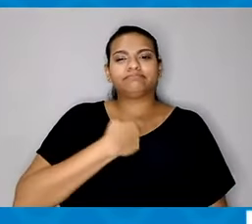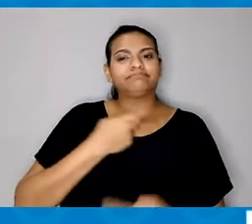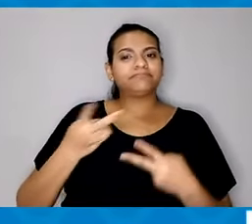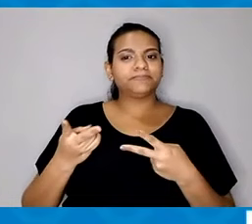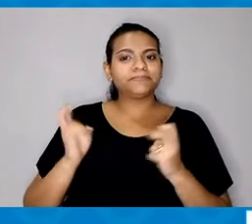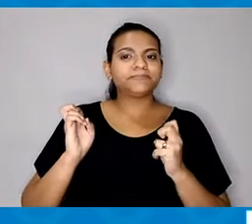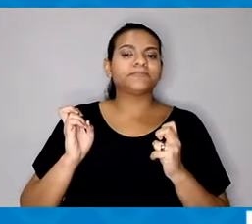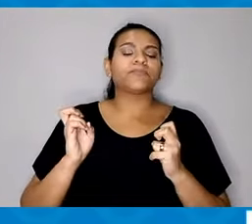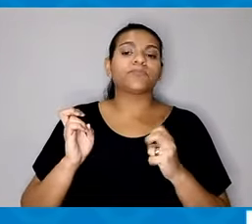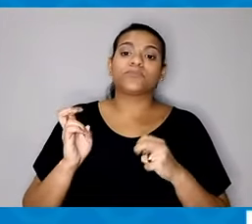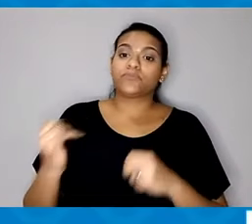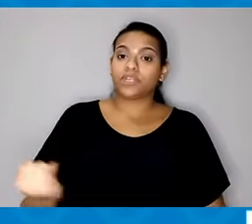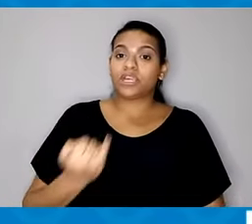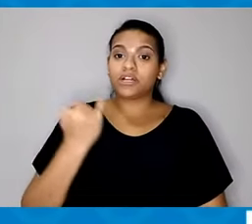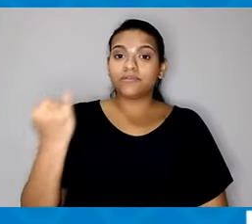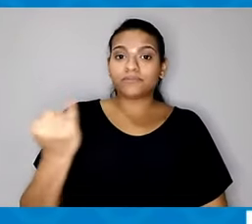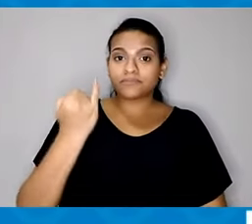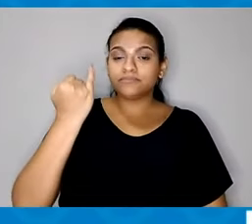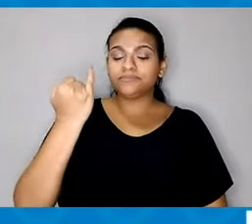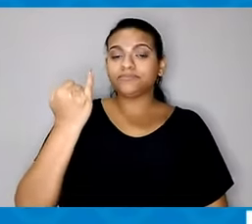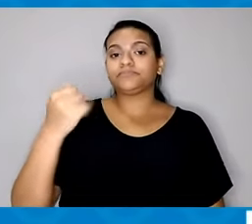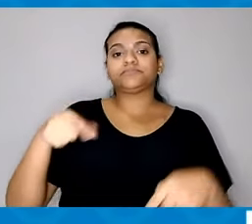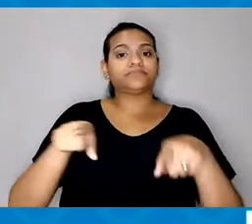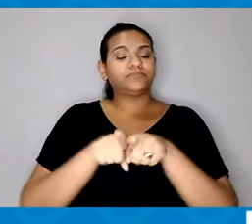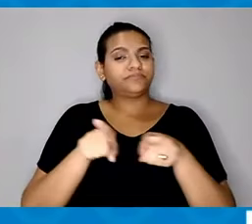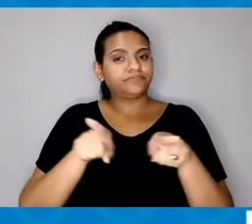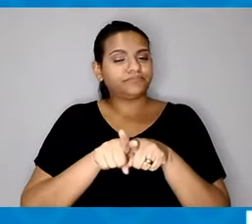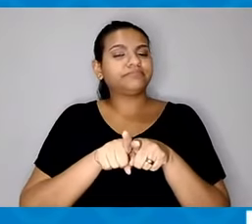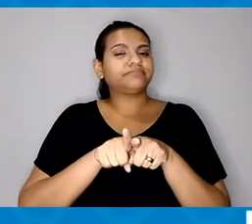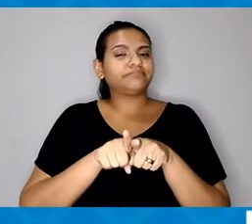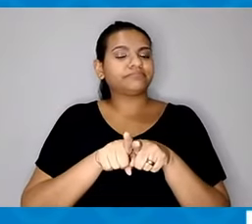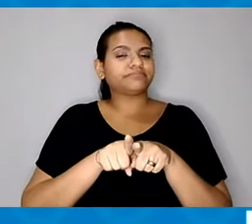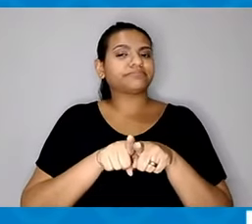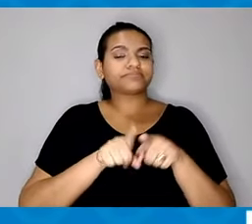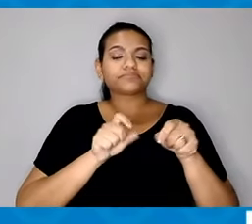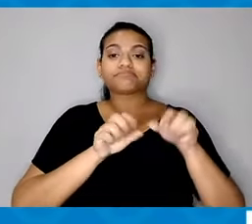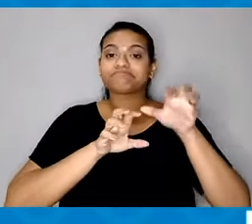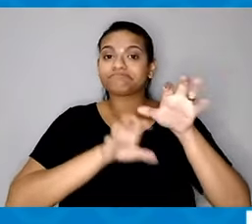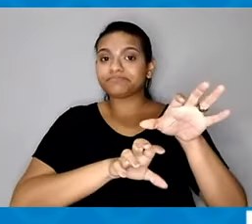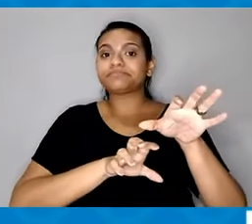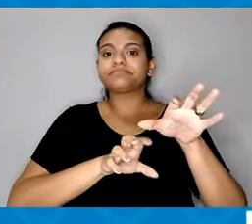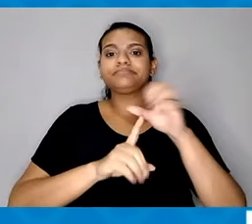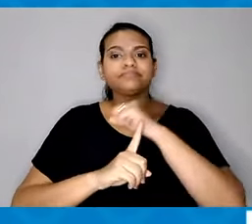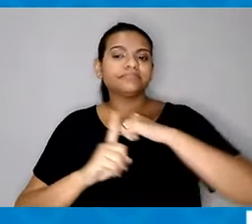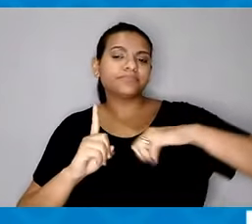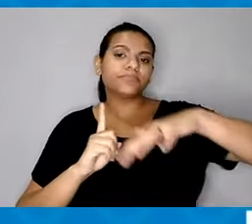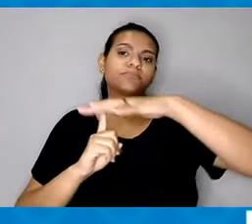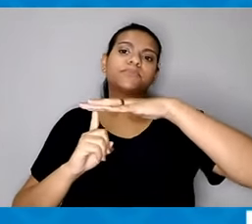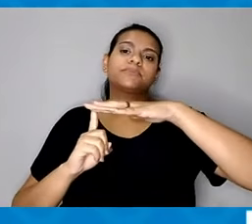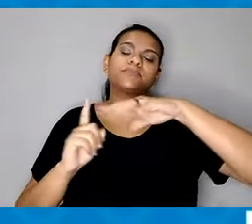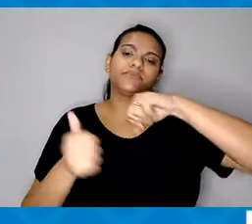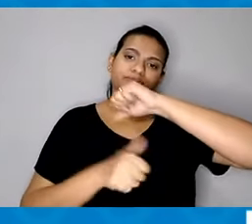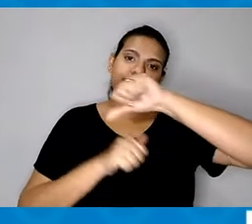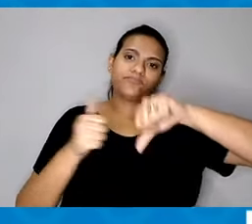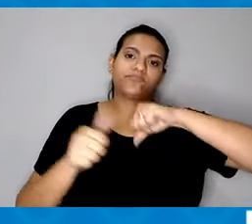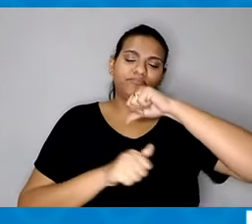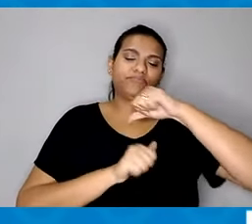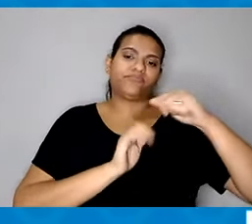né, e de fato o impacto nas mudanças sociais que esses projetos são capazes de